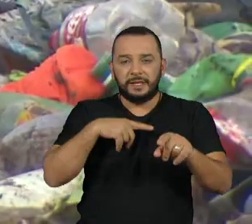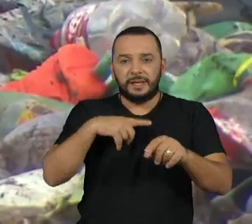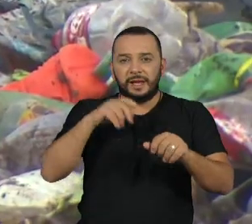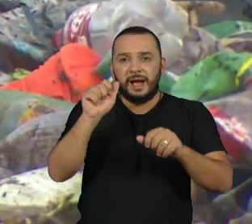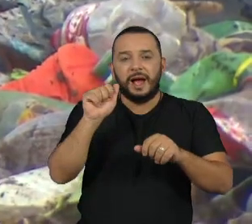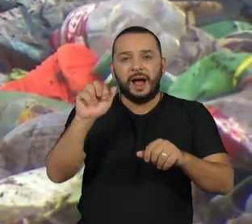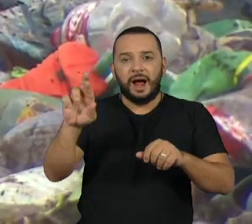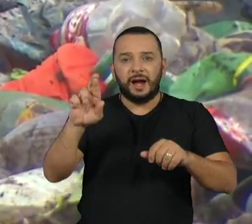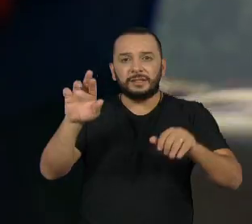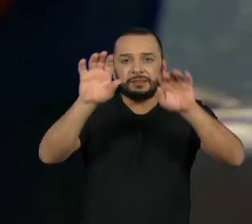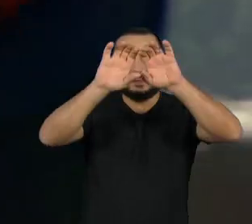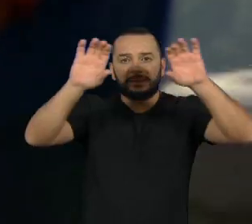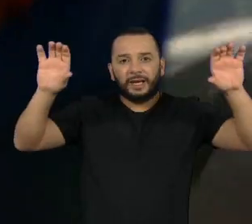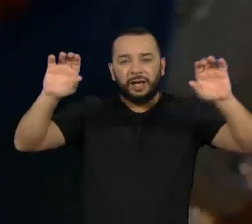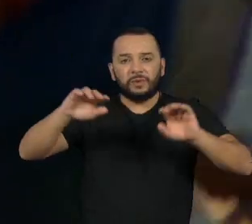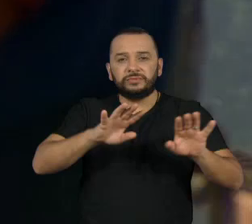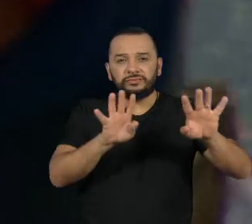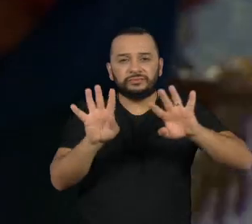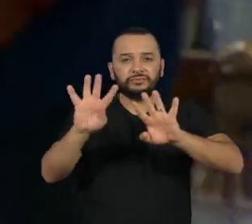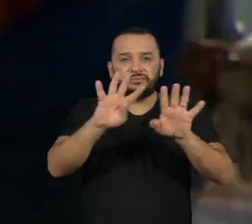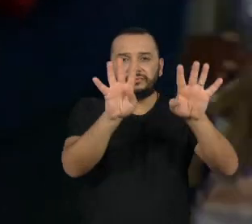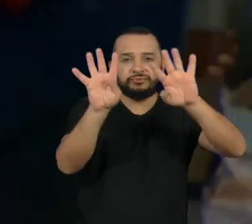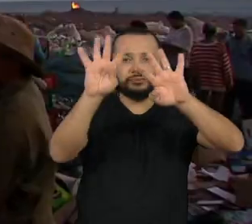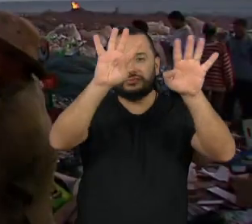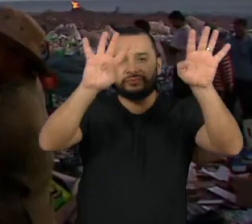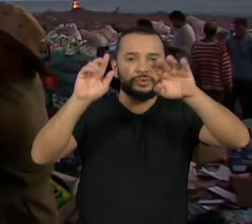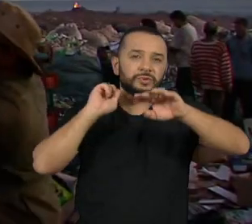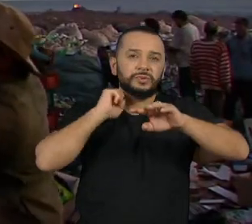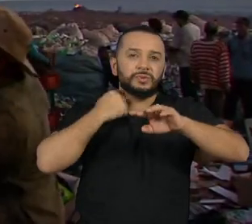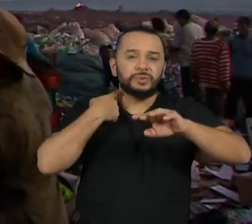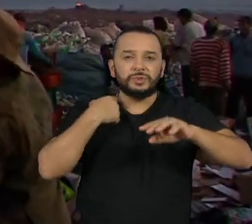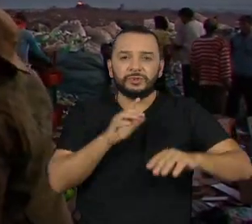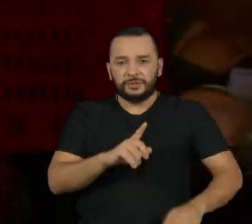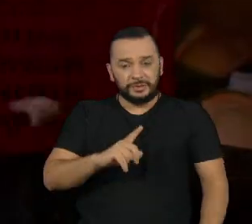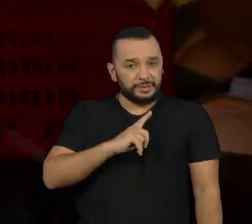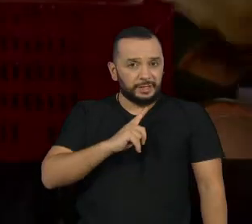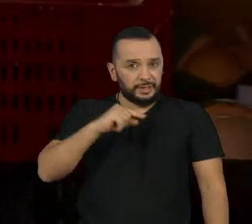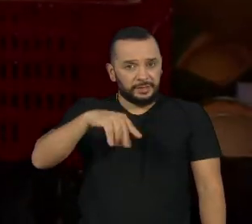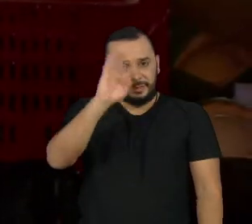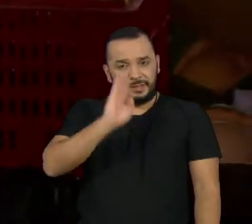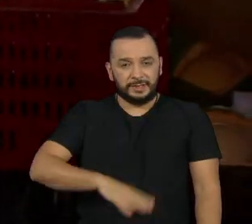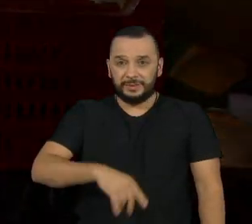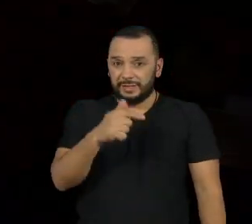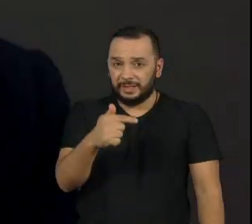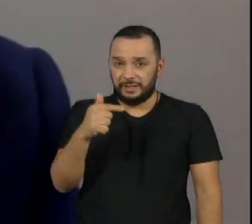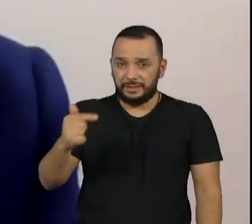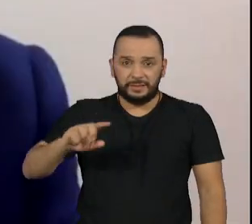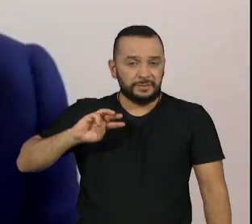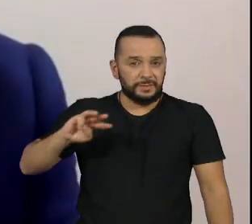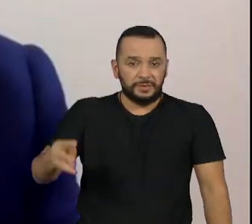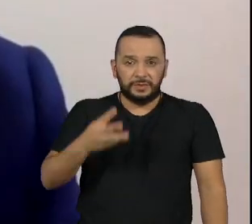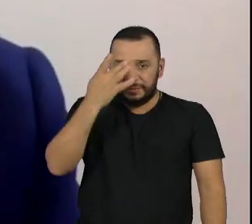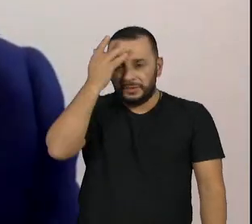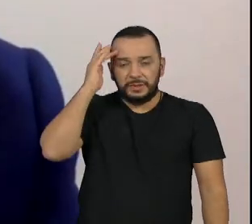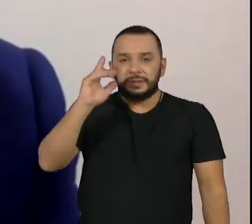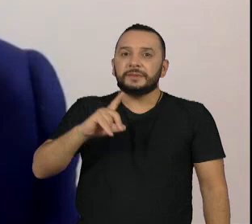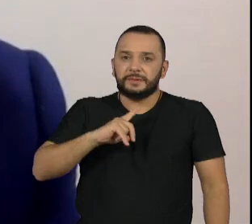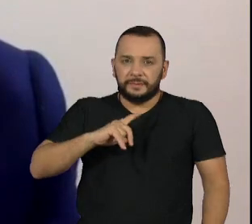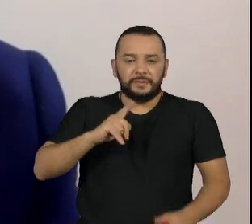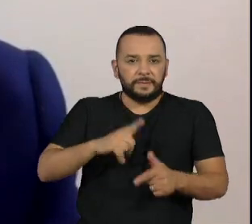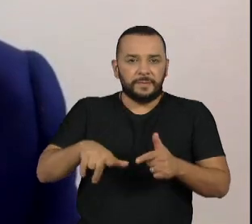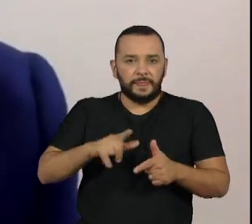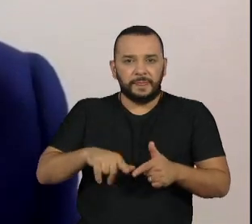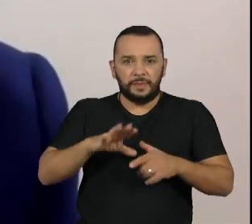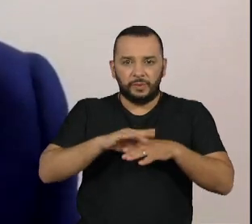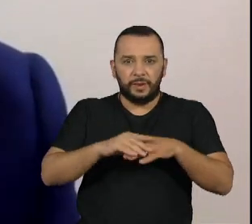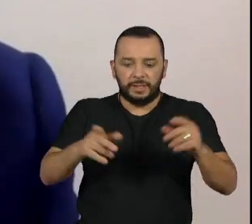de efeito estufa. No Brasil, são mais de 77 milhões de pessoas que têm problemas de